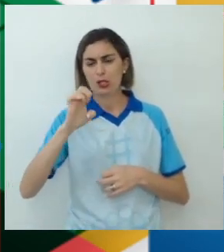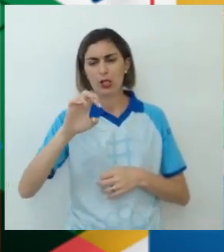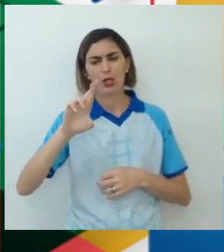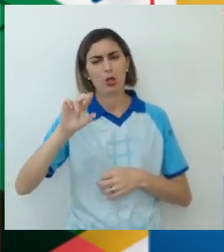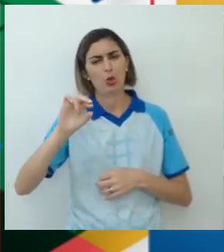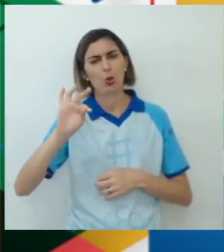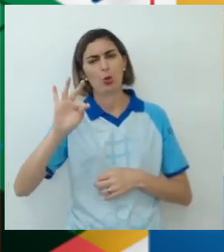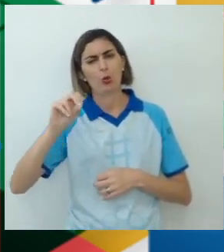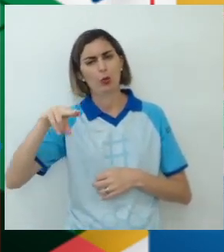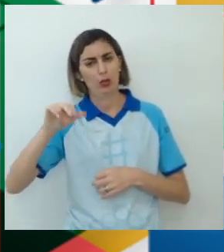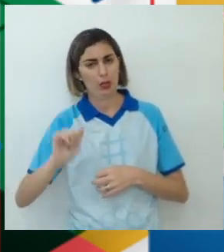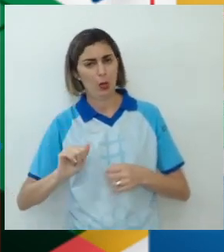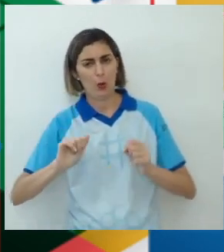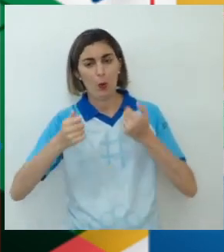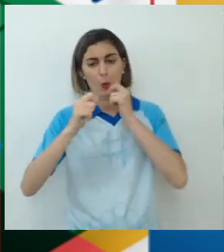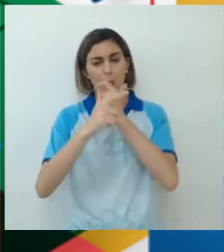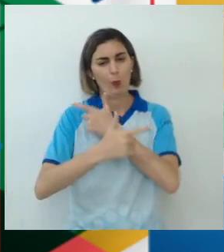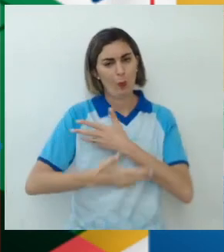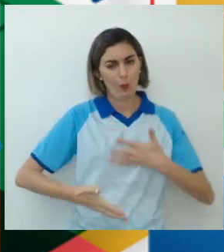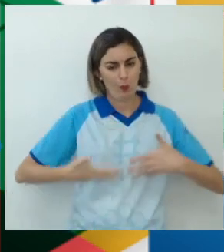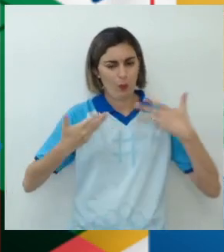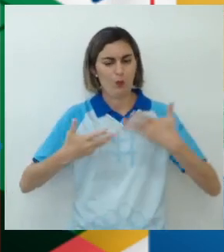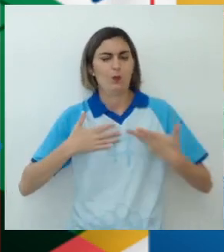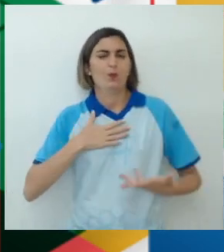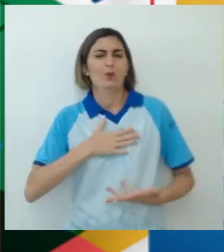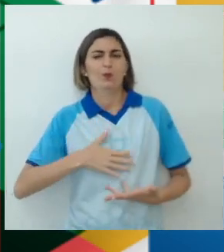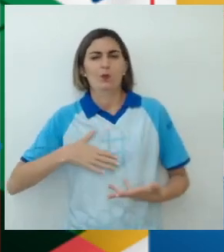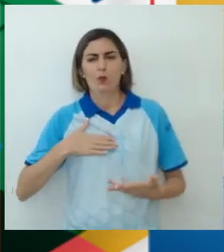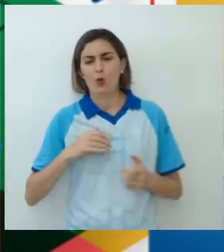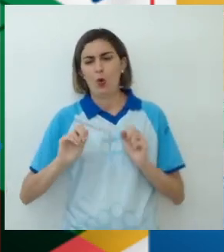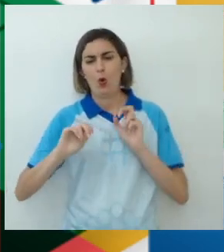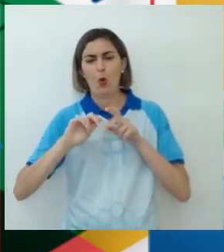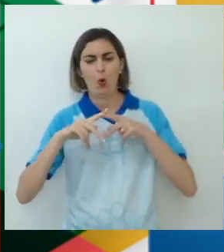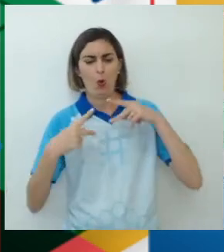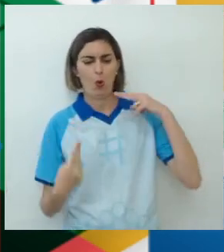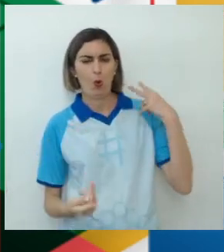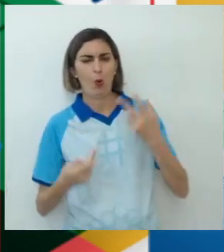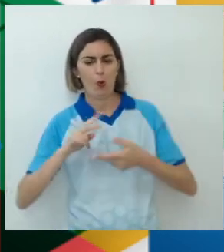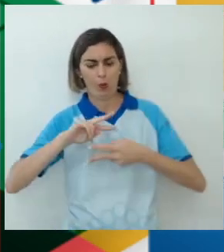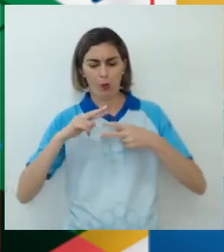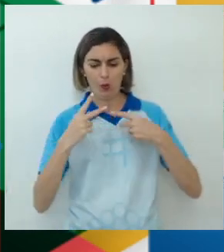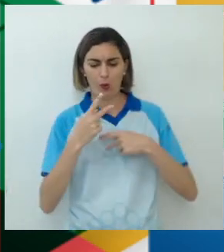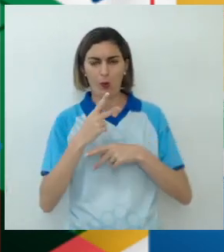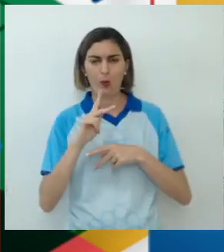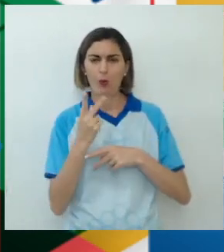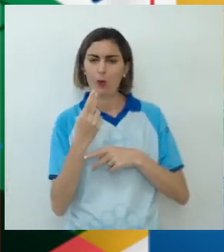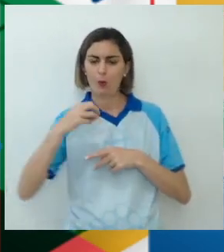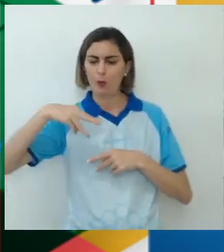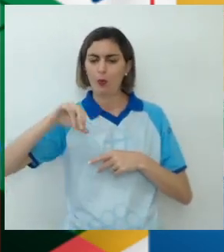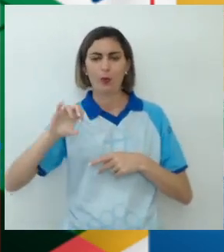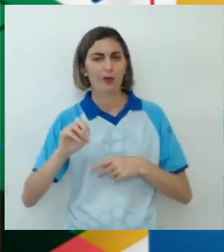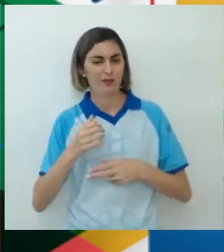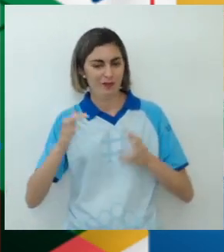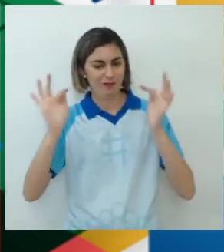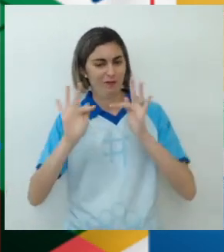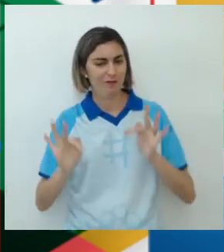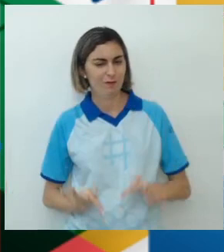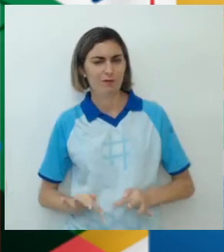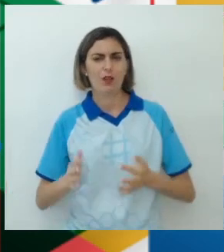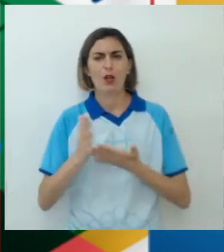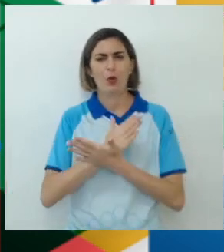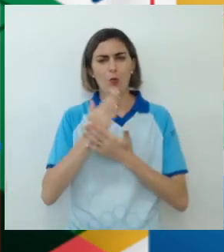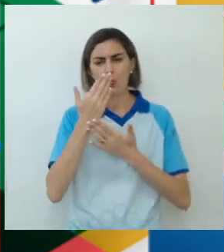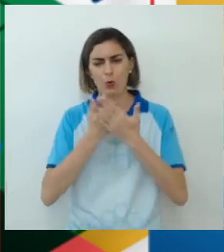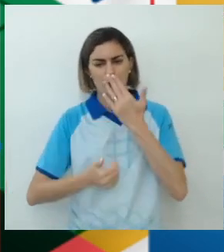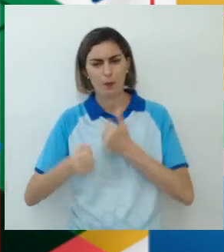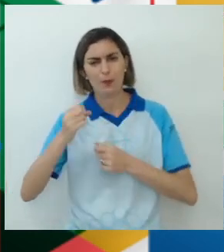e bem-estar, popularmente conhecido como hormônio da felicidade. Alguns alimentos como banana,